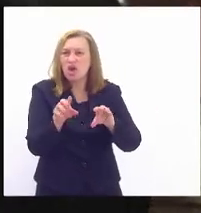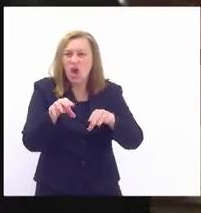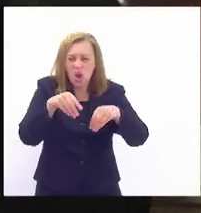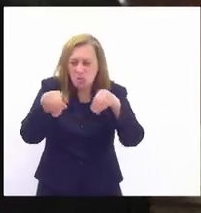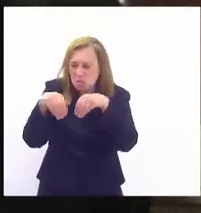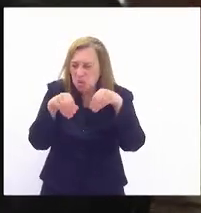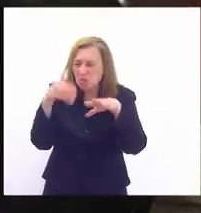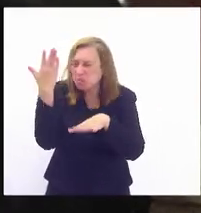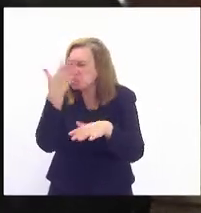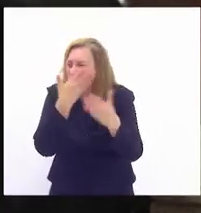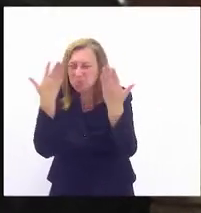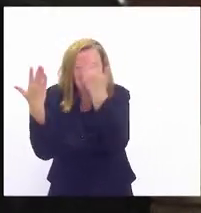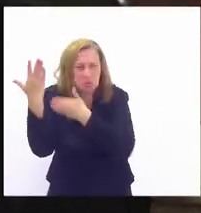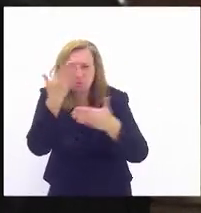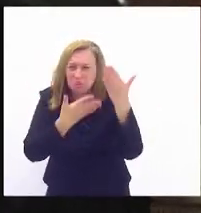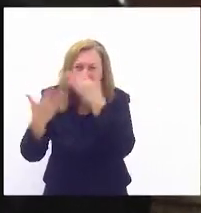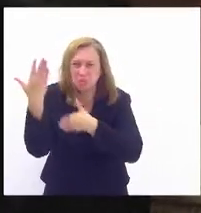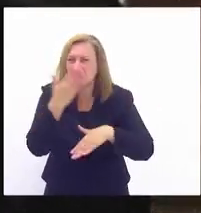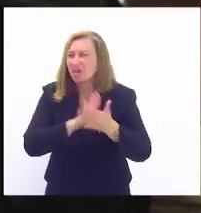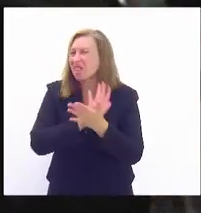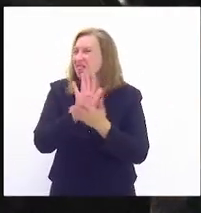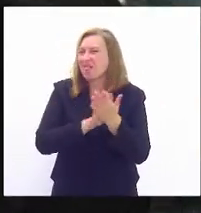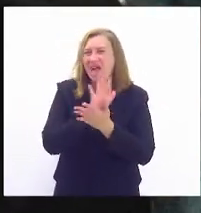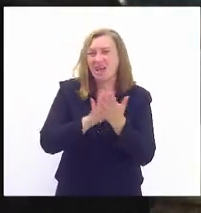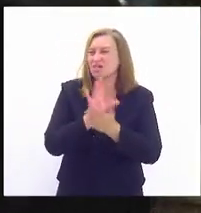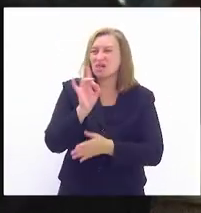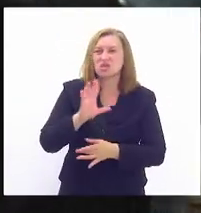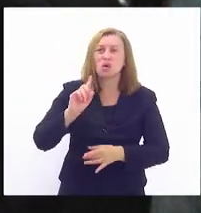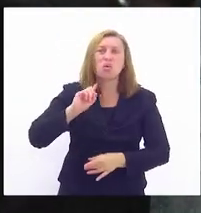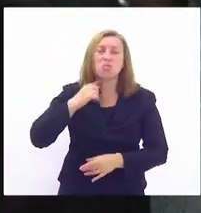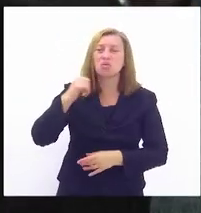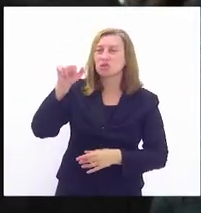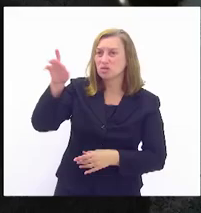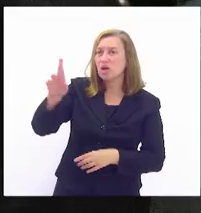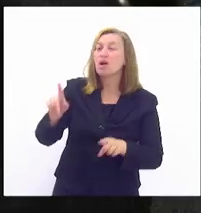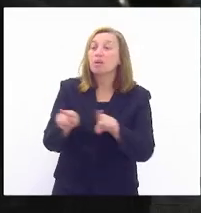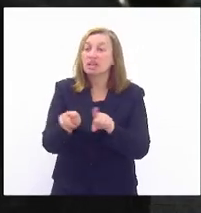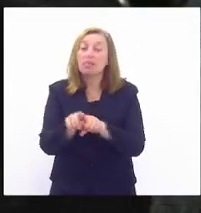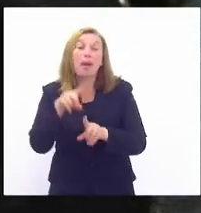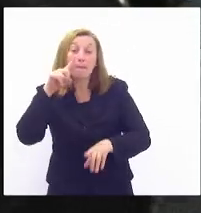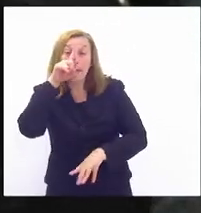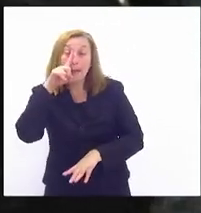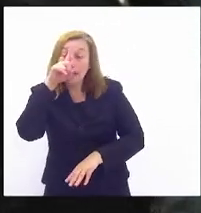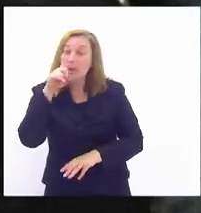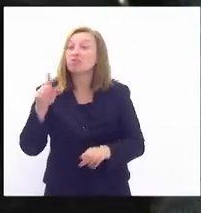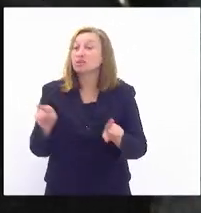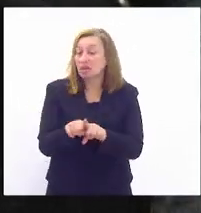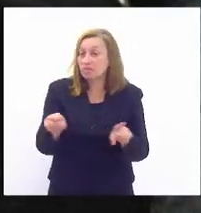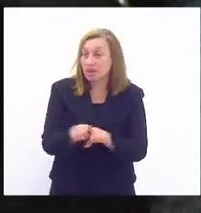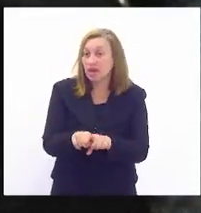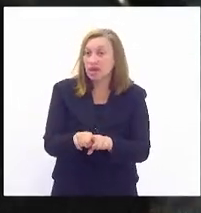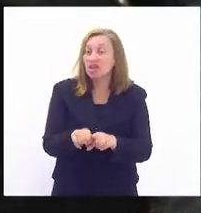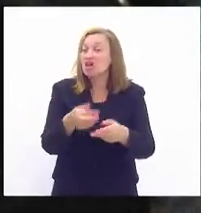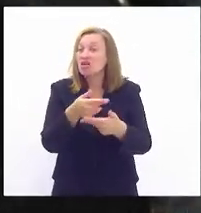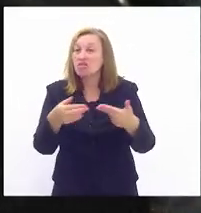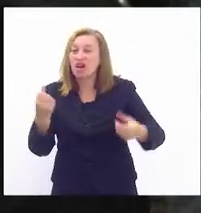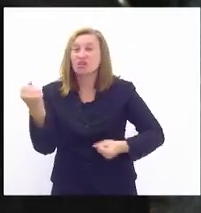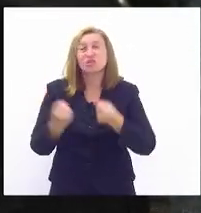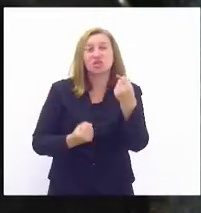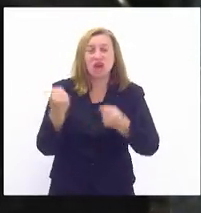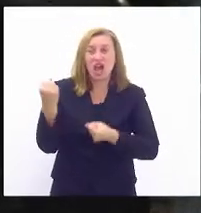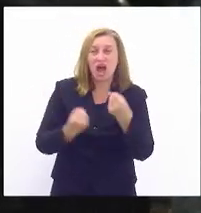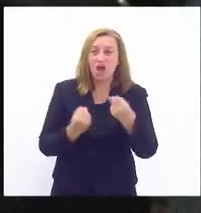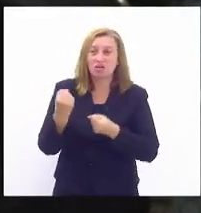consegue enxergar nada. Então, quer dizer, não é só a poluição, é condição de risco também. ali são vários automóveis que passam ali nesse